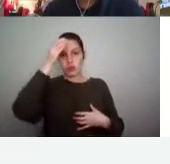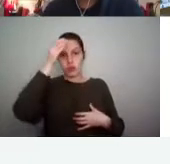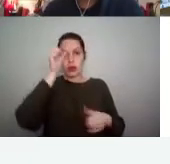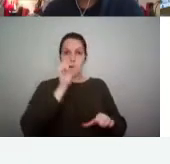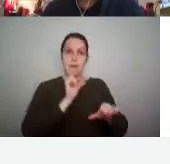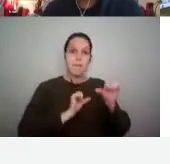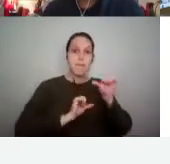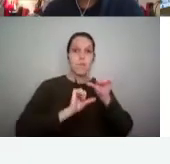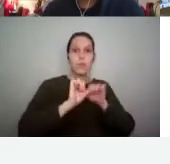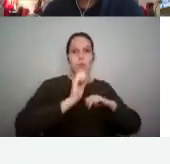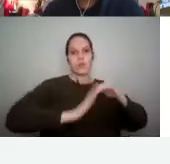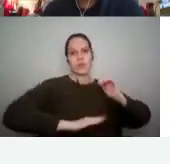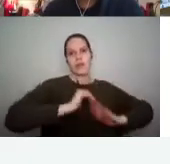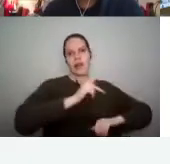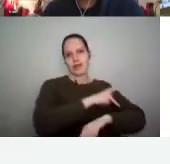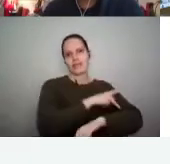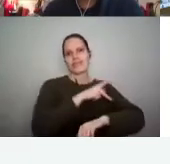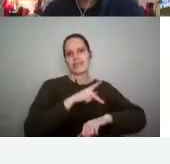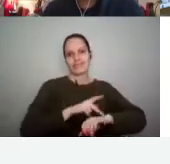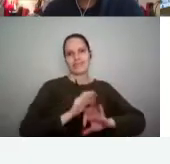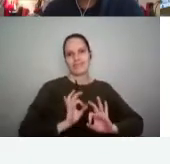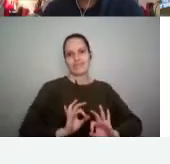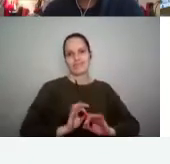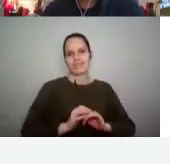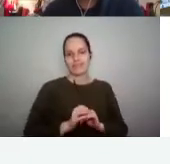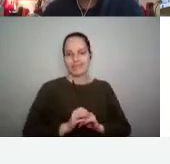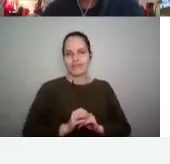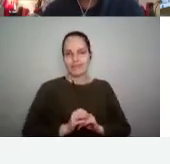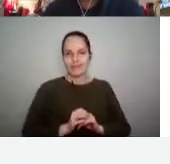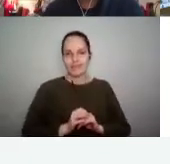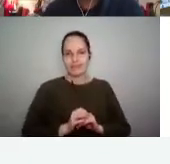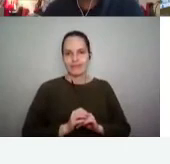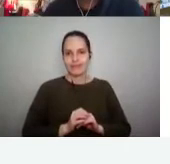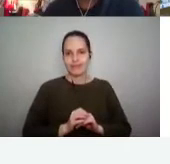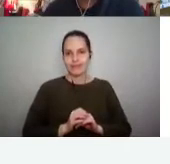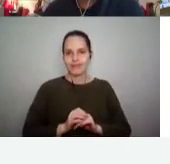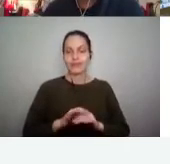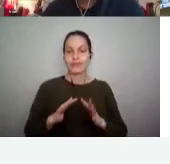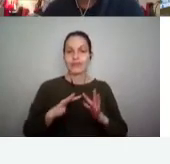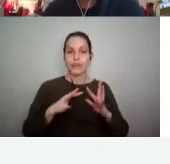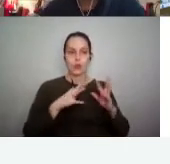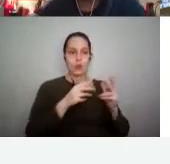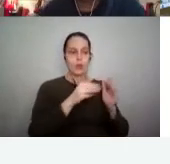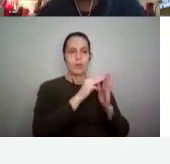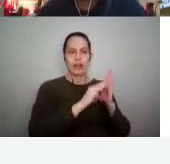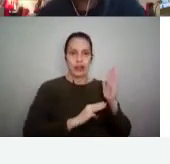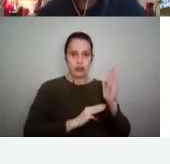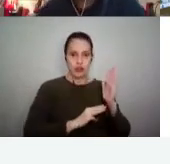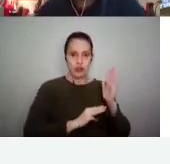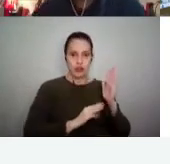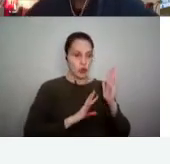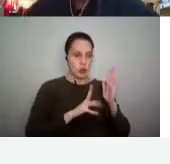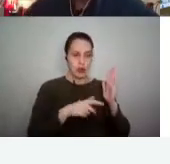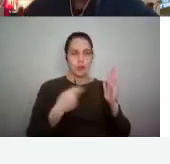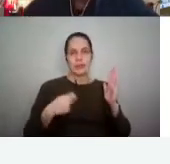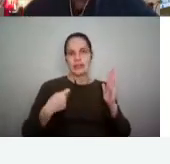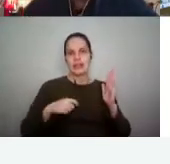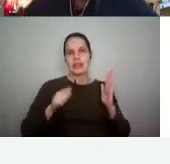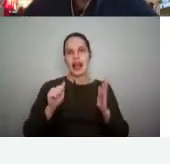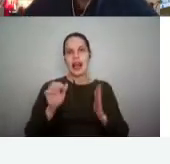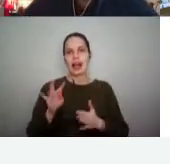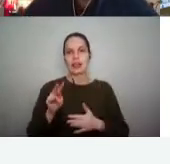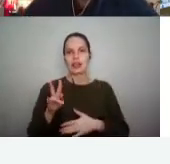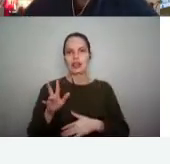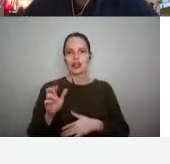epistemológicas da prática pedagógica, né? Então, toda a metodologia tem que ser ativa, porque toda a metodologia envolve